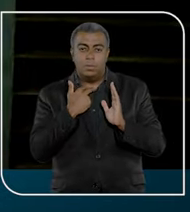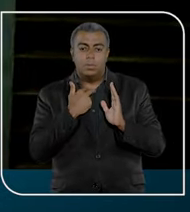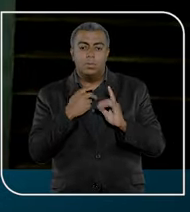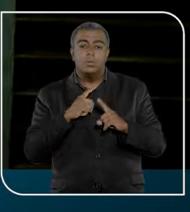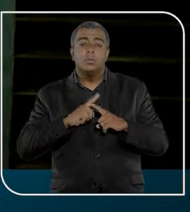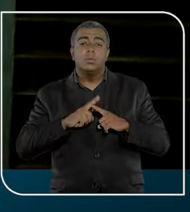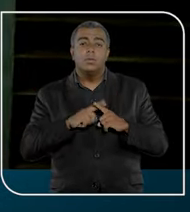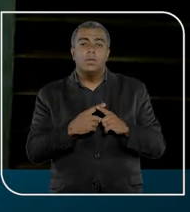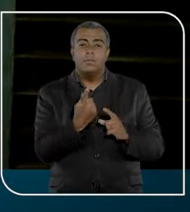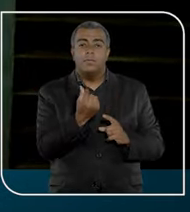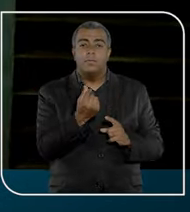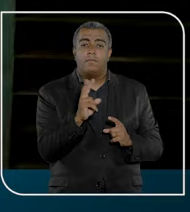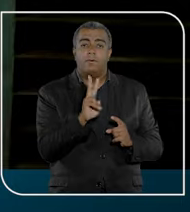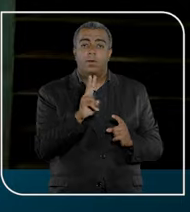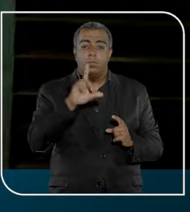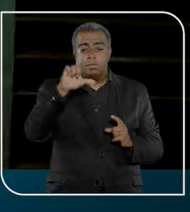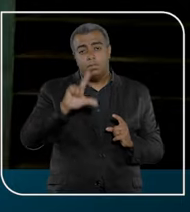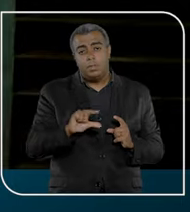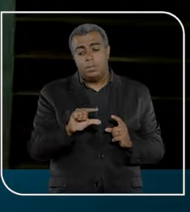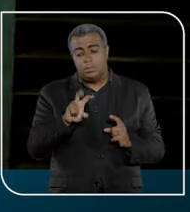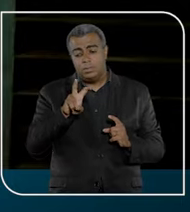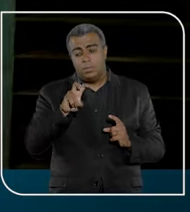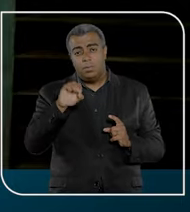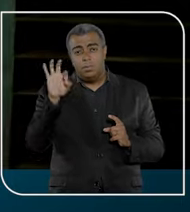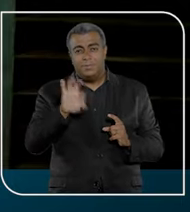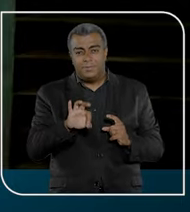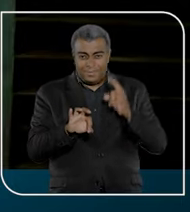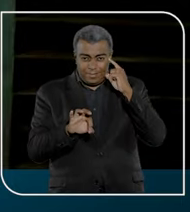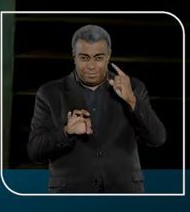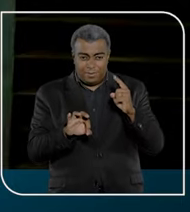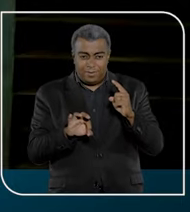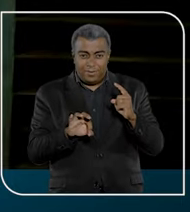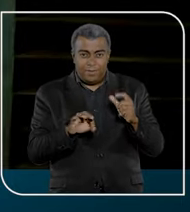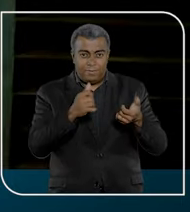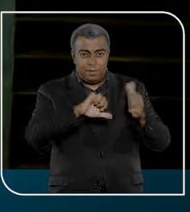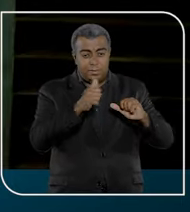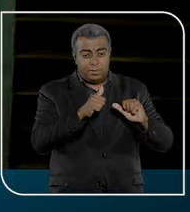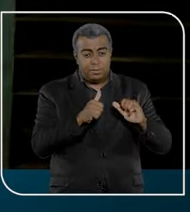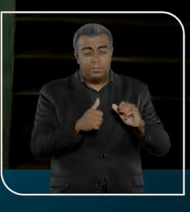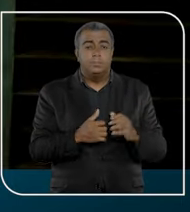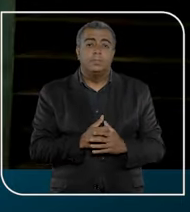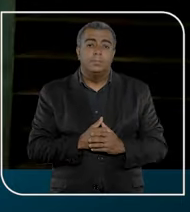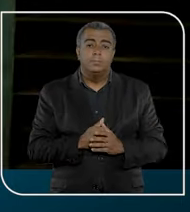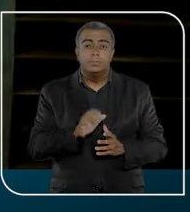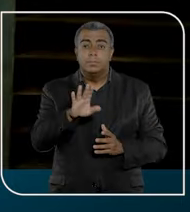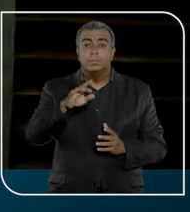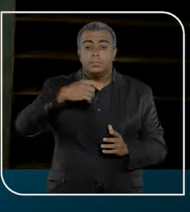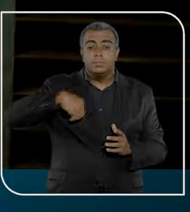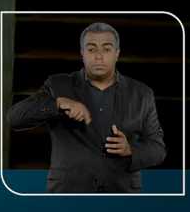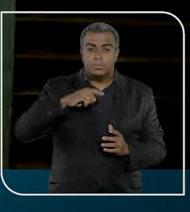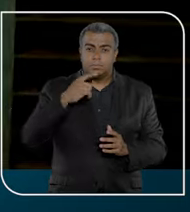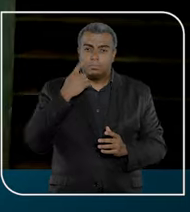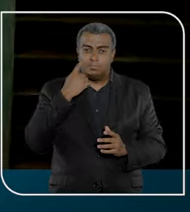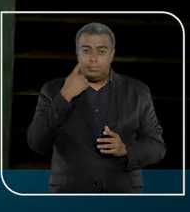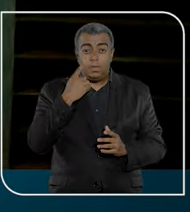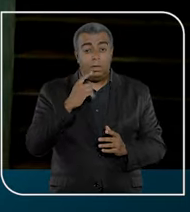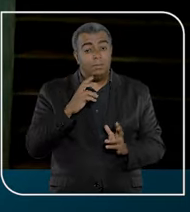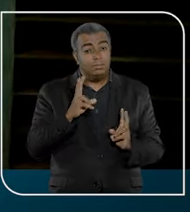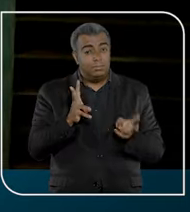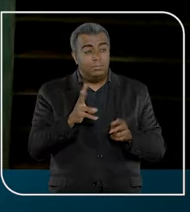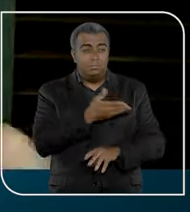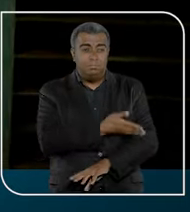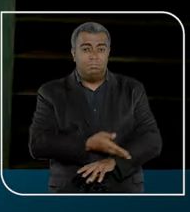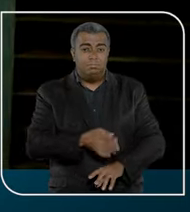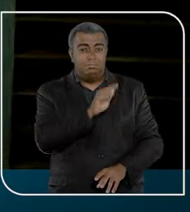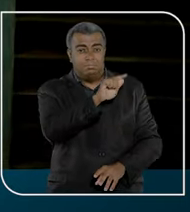mil, 450 mil, porque isso seria um valor inferior a 50% do valor da avaliação. Tá? Mas o